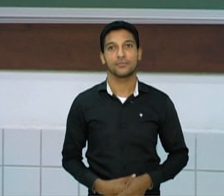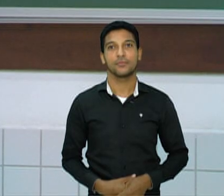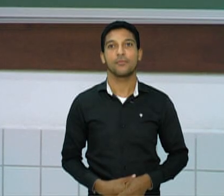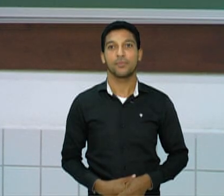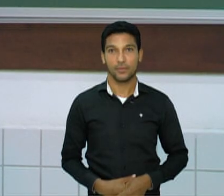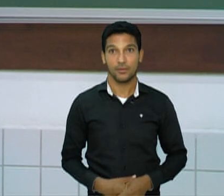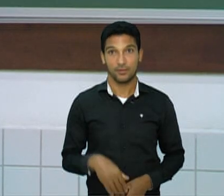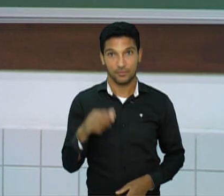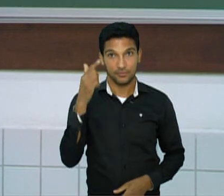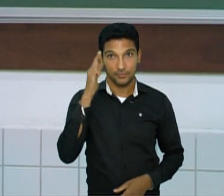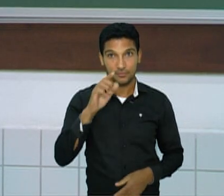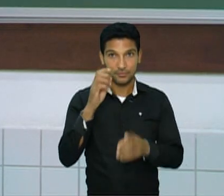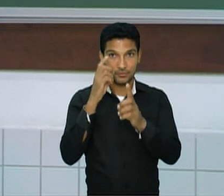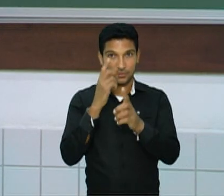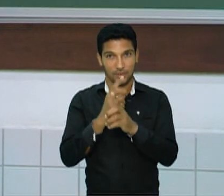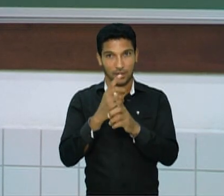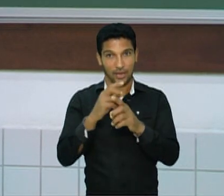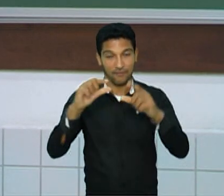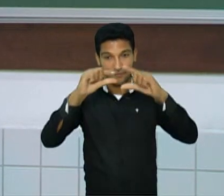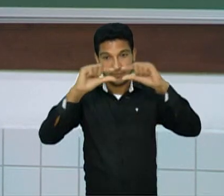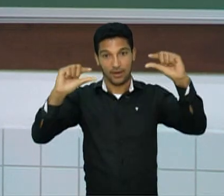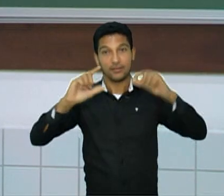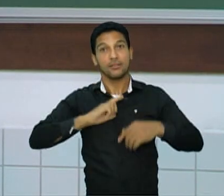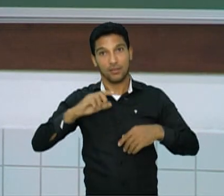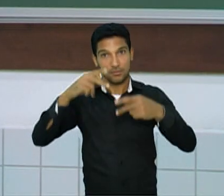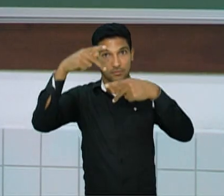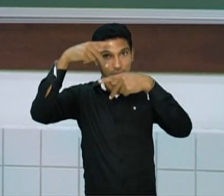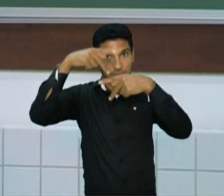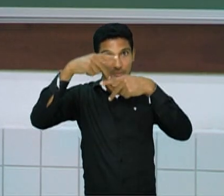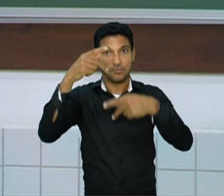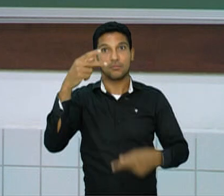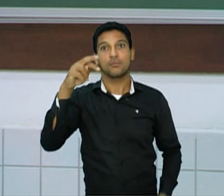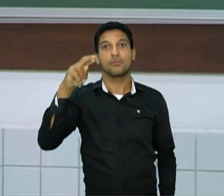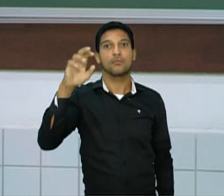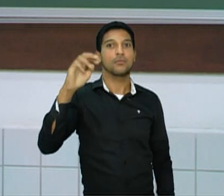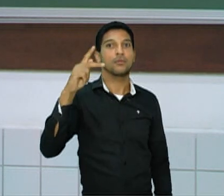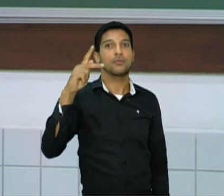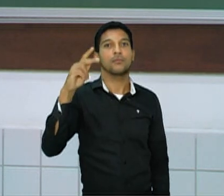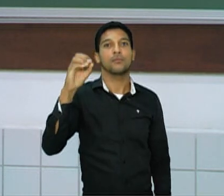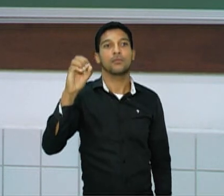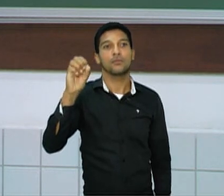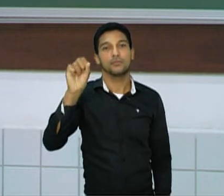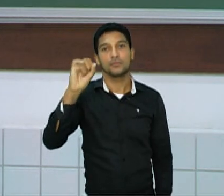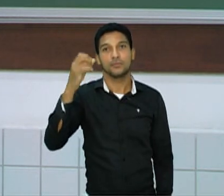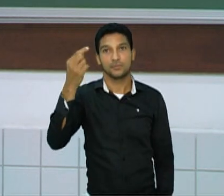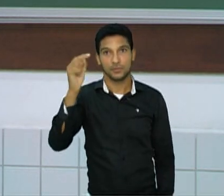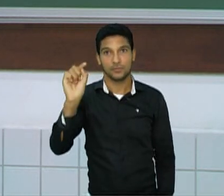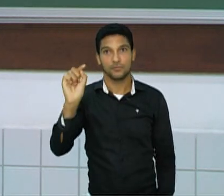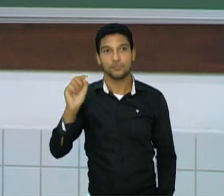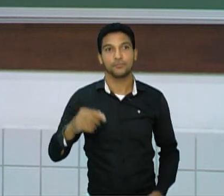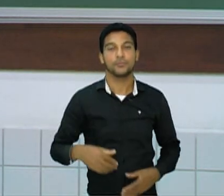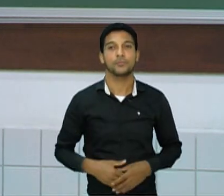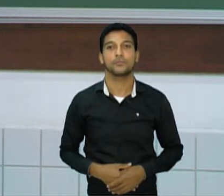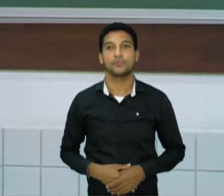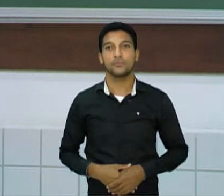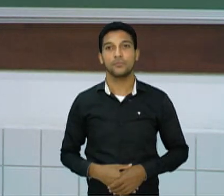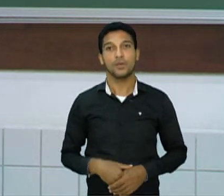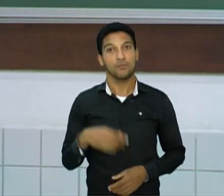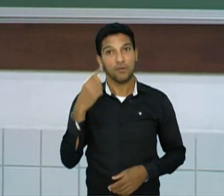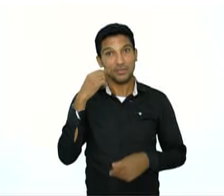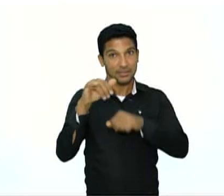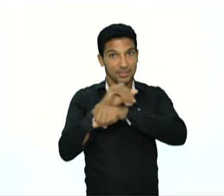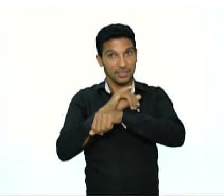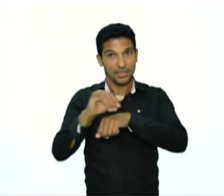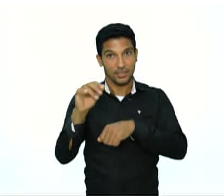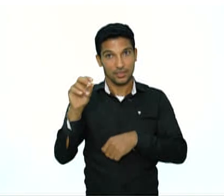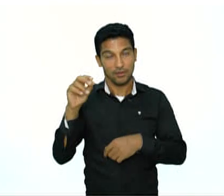E aí, você conseguiu encontrar aquela que tem preposição? Eu vou usar o truque do isso para ver se vocês conseguem responder junto comigo.